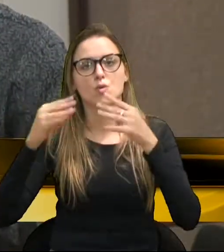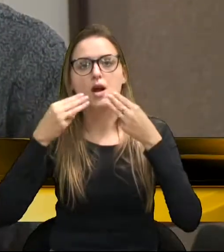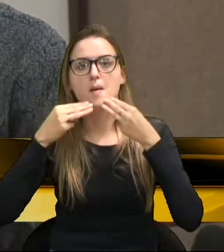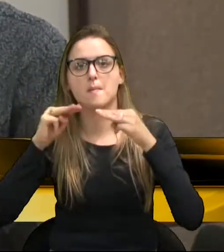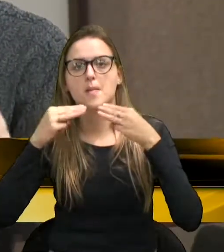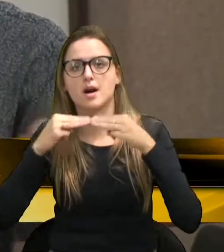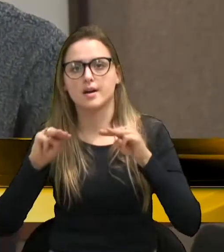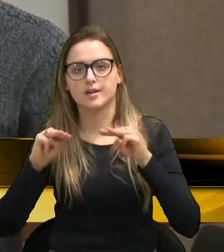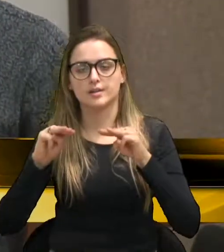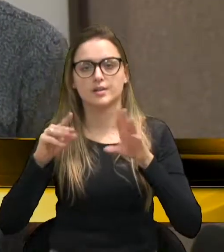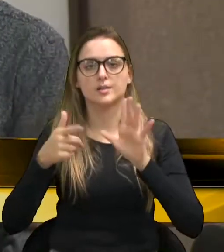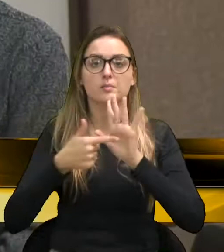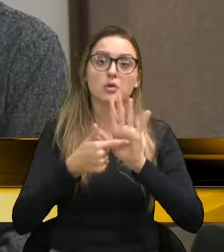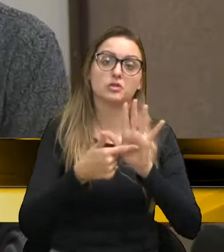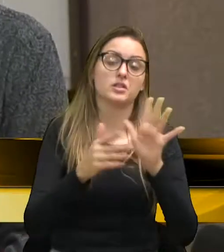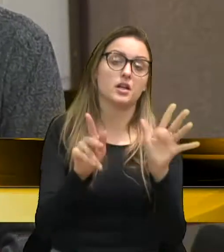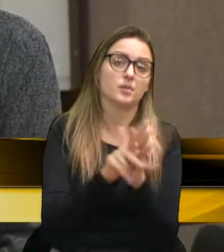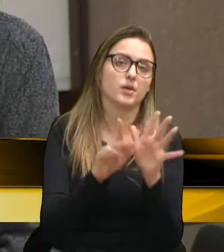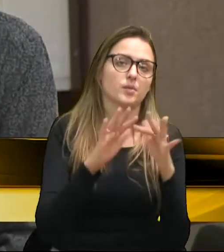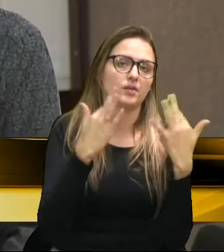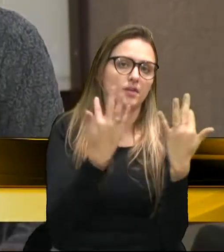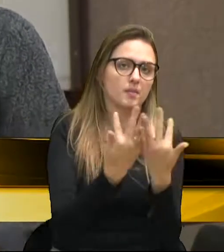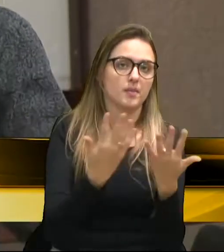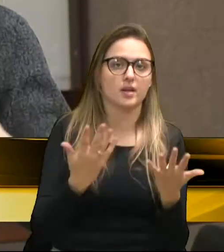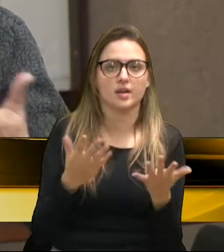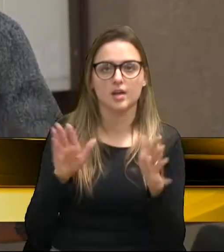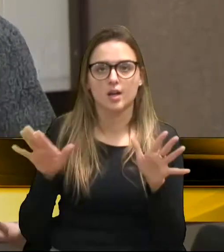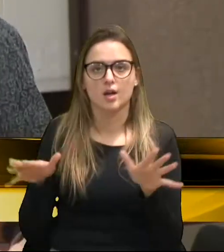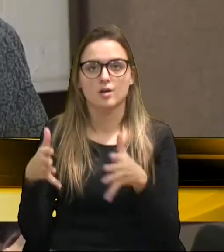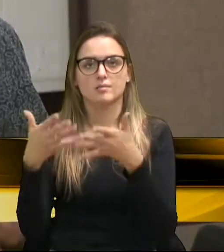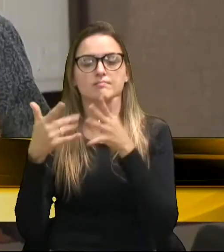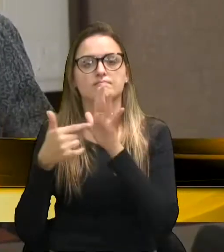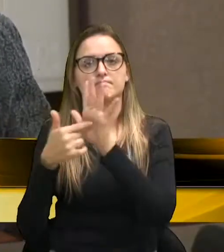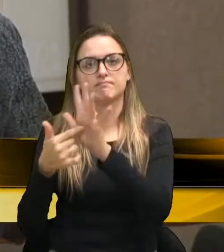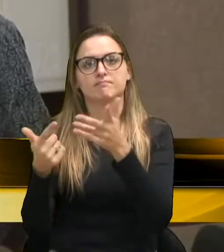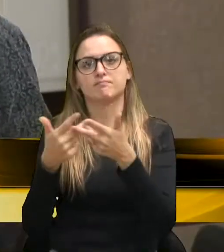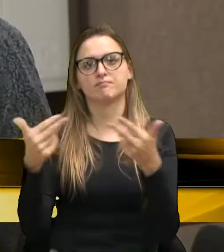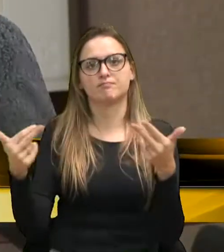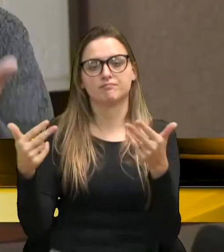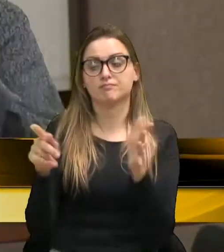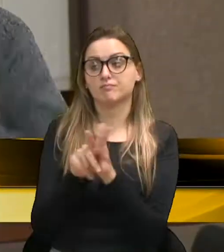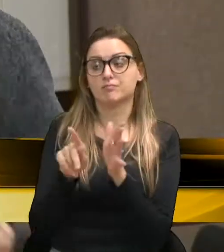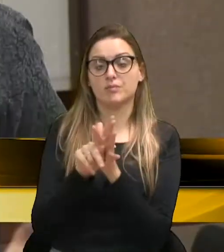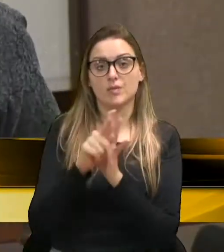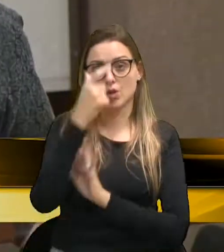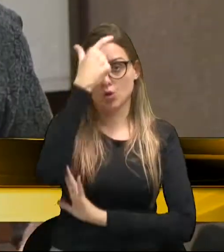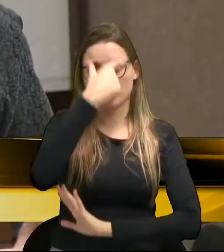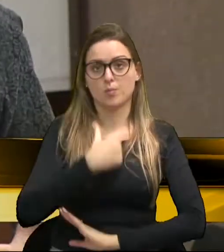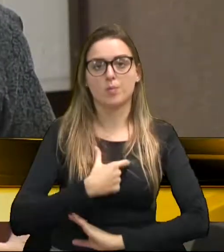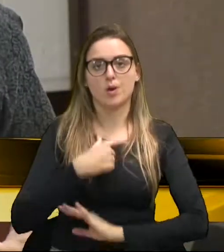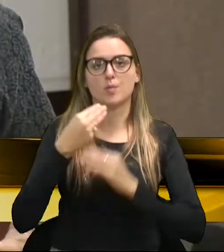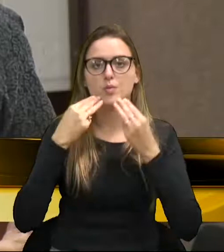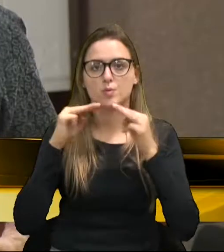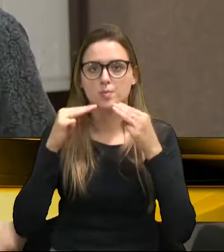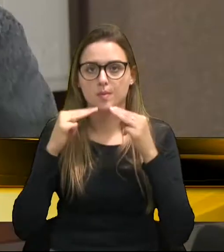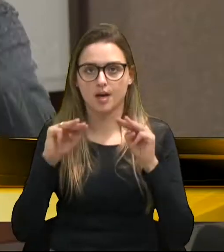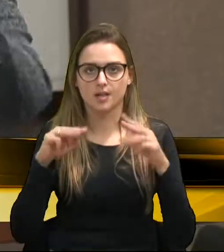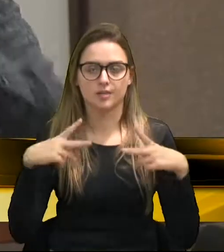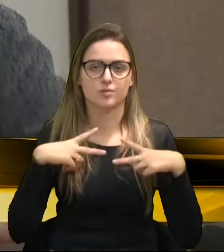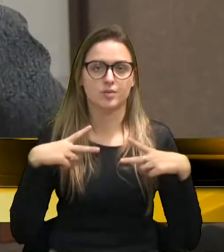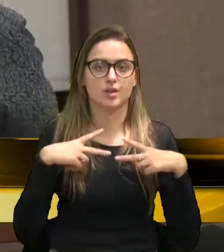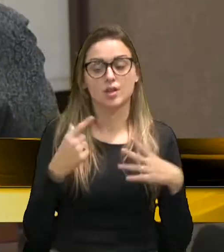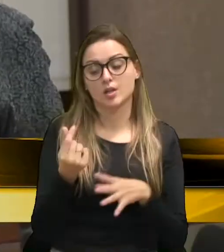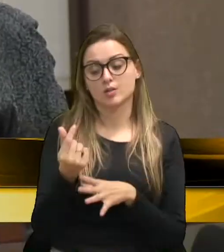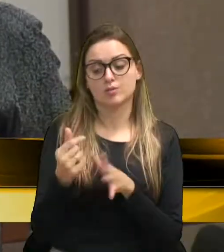promover talvez a família, promover os grandes feitos, o alto marketing, o alto ego dele, com o dinheiro